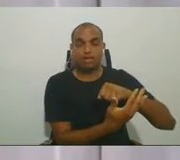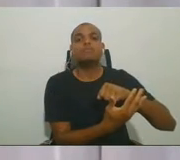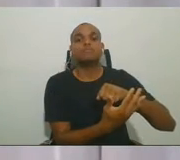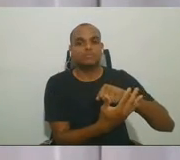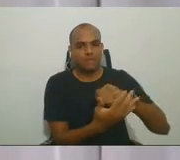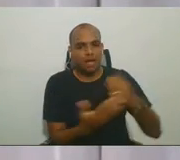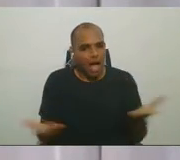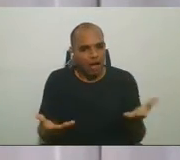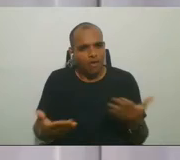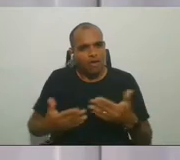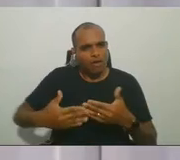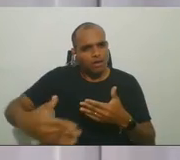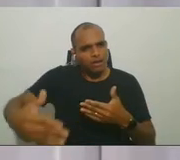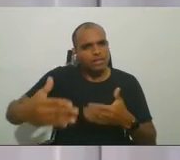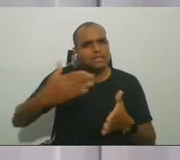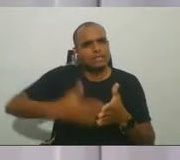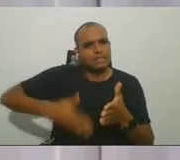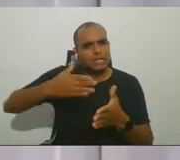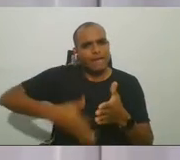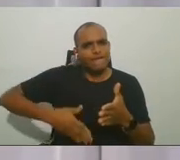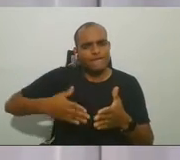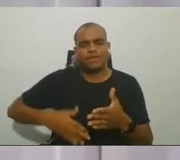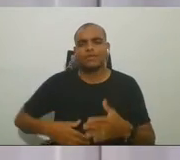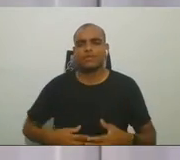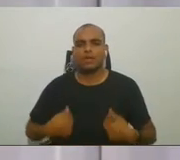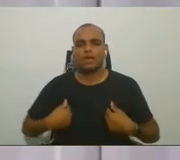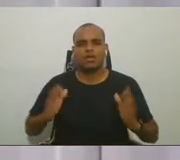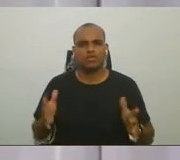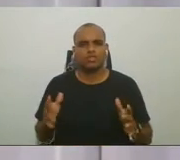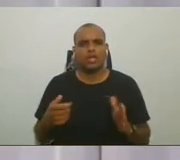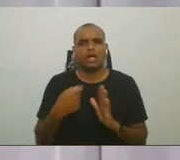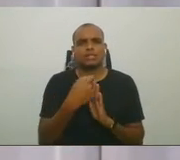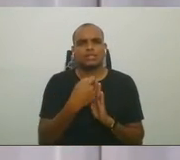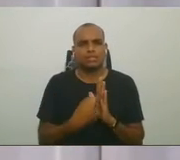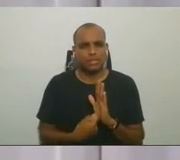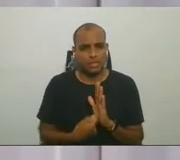desafio. Como tenho escrito há pouco,